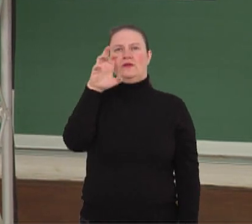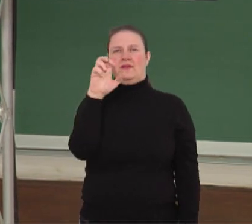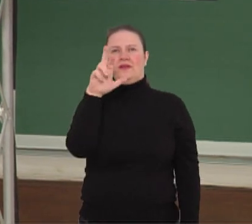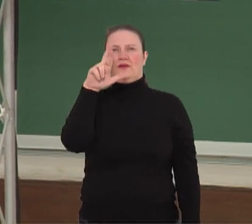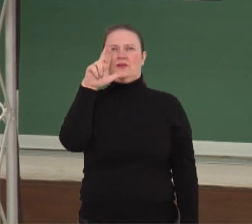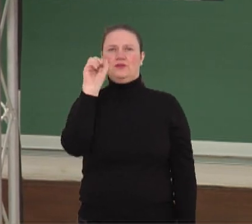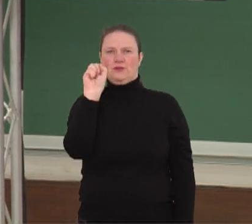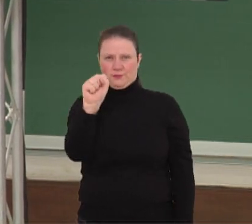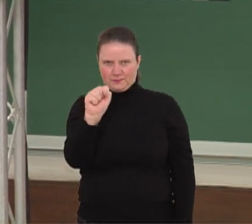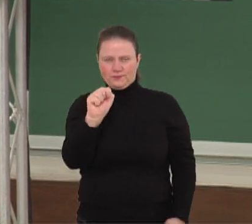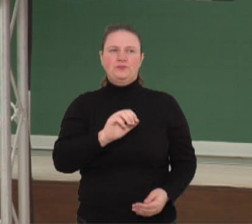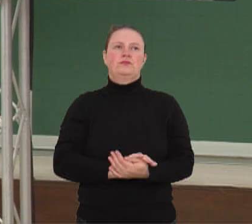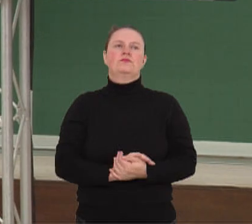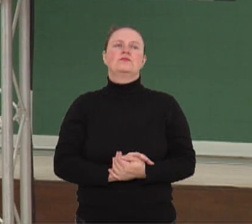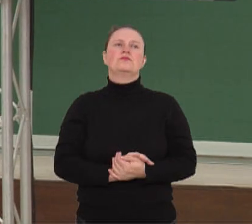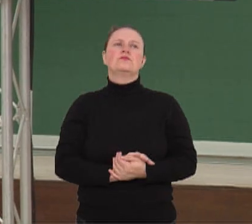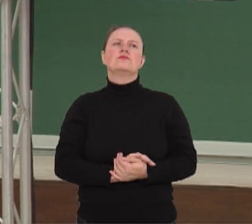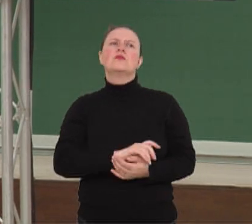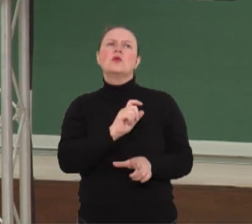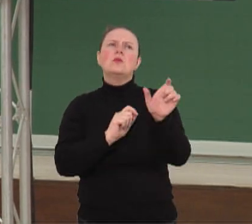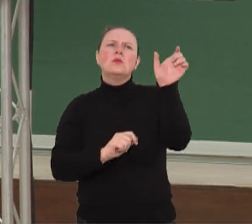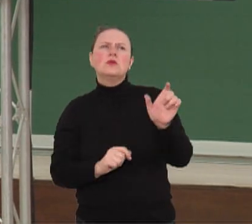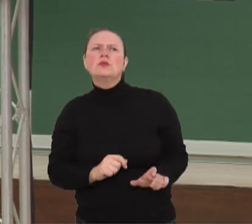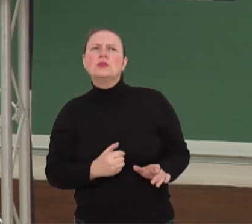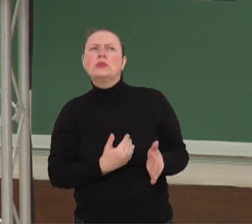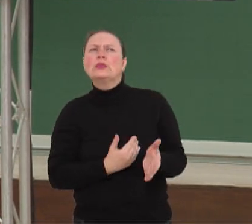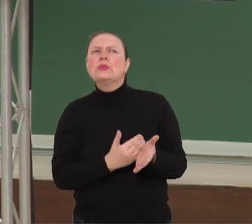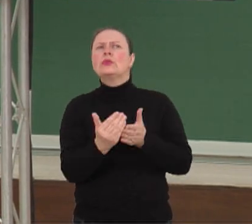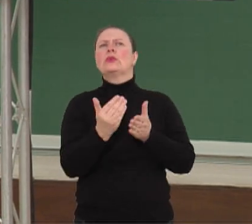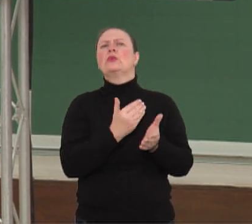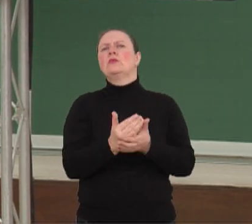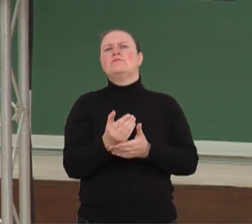Quem que começou a pensar essa cosmologia? Quem começou a